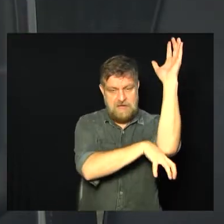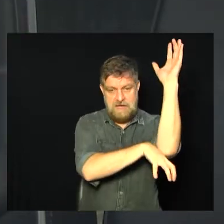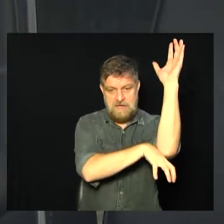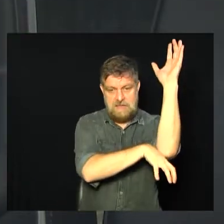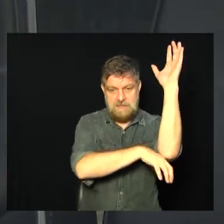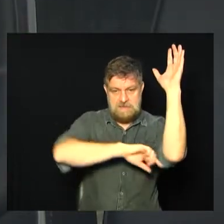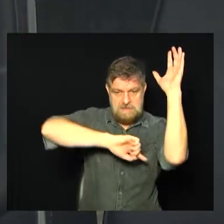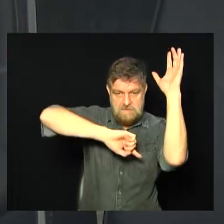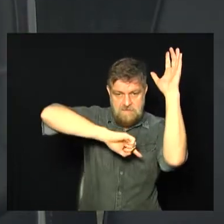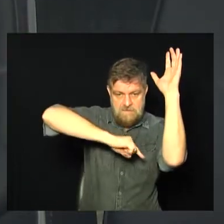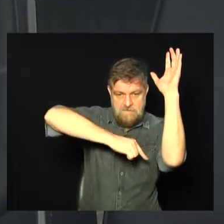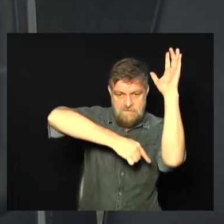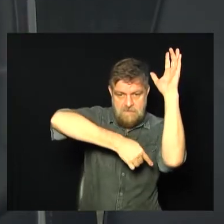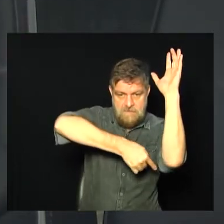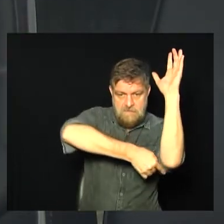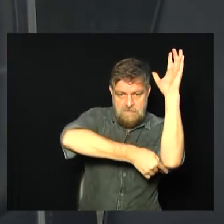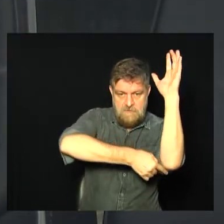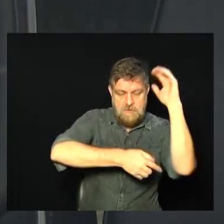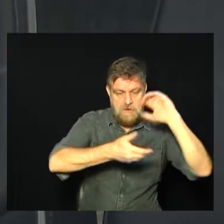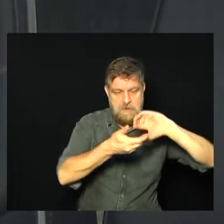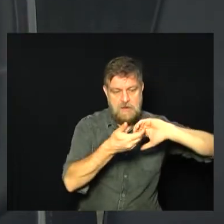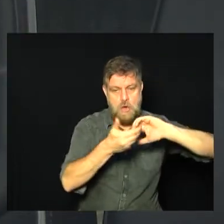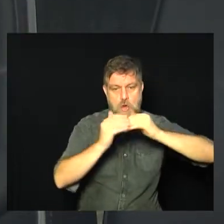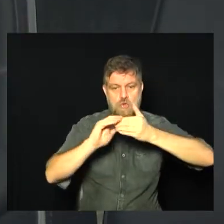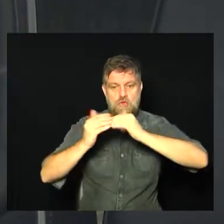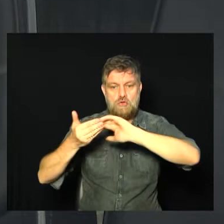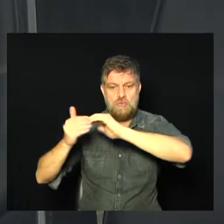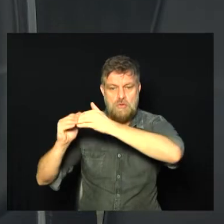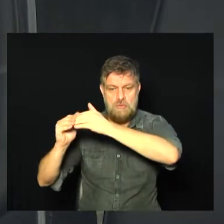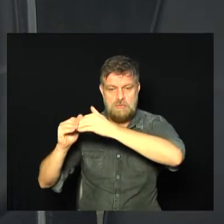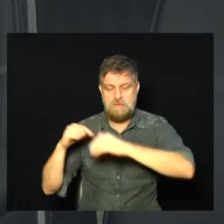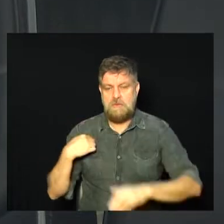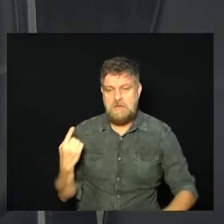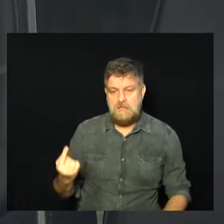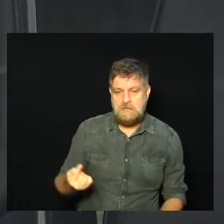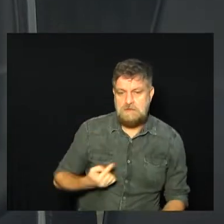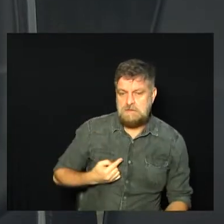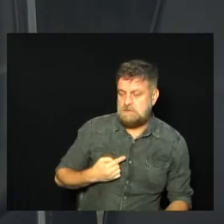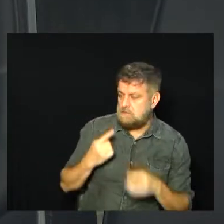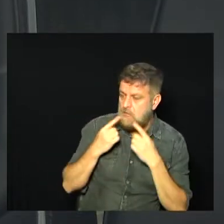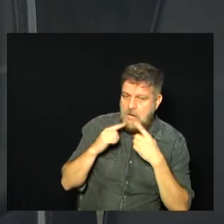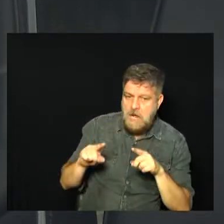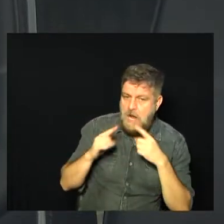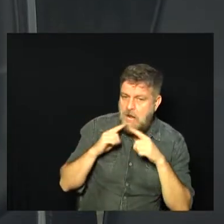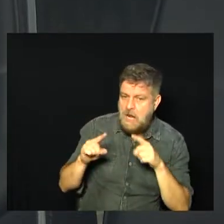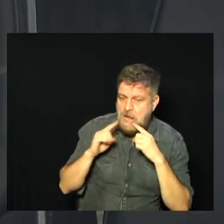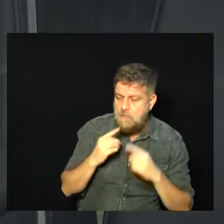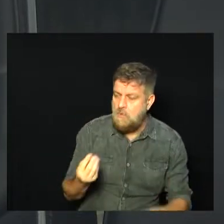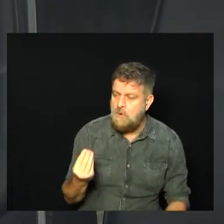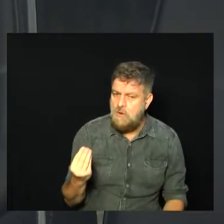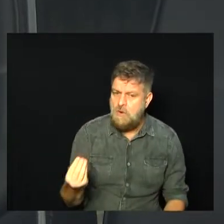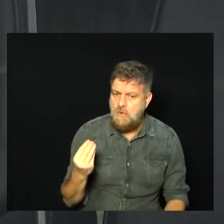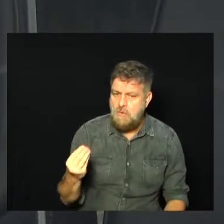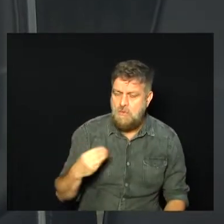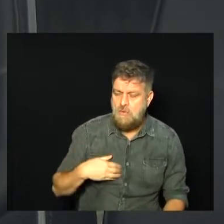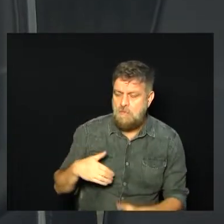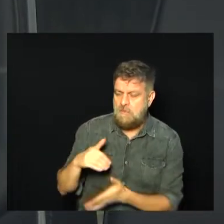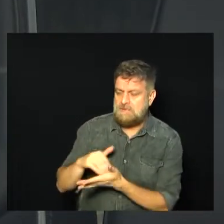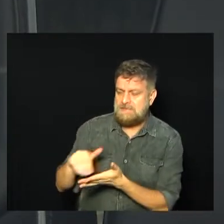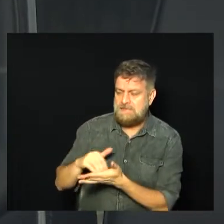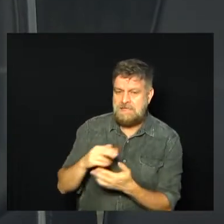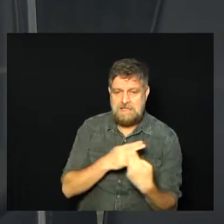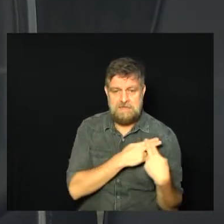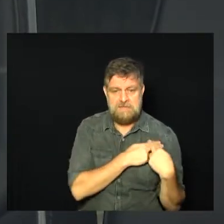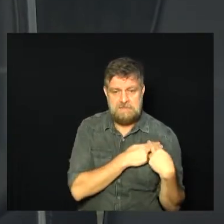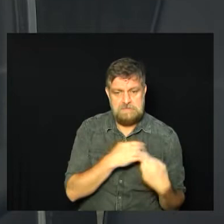colocar o tubo para fixar o toldo. A gente reclamou no Parques e Jardins, e eu não sei